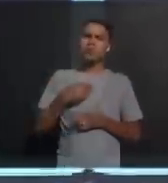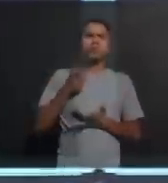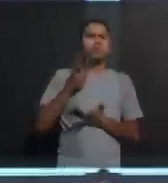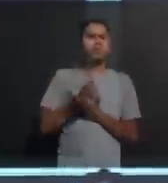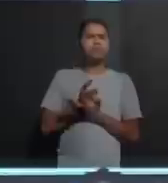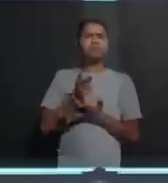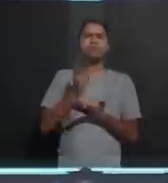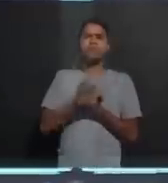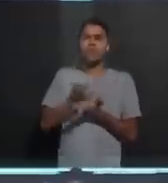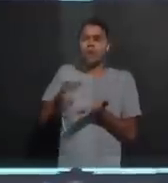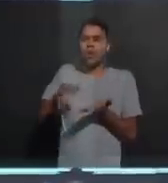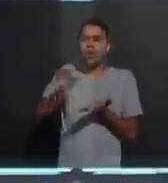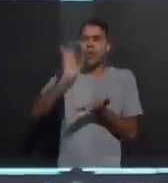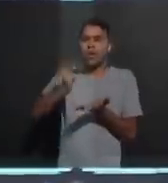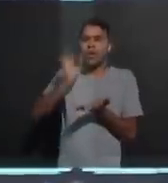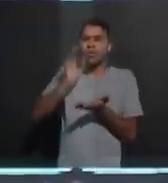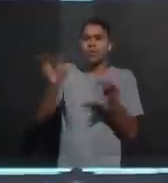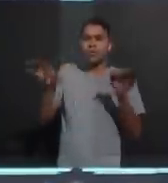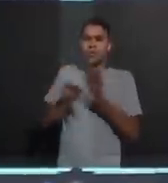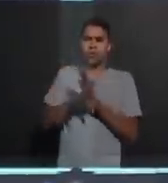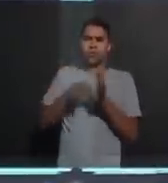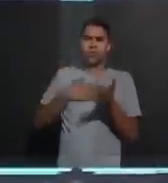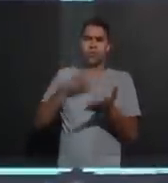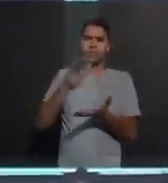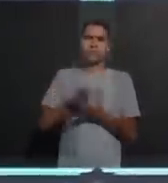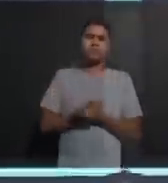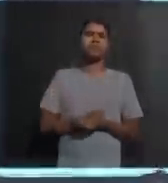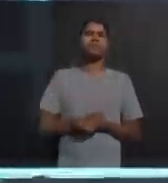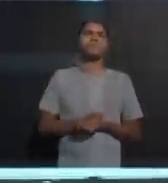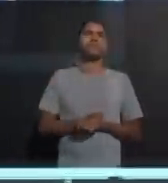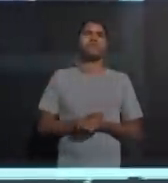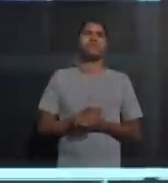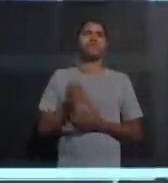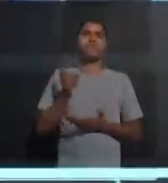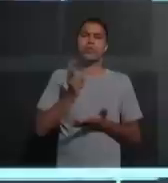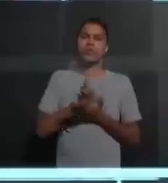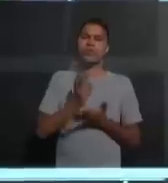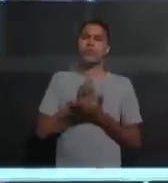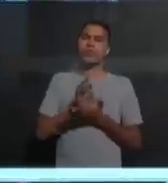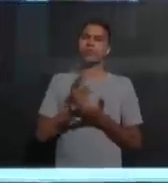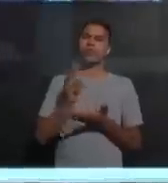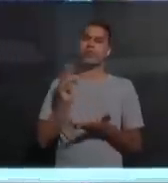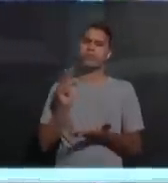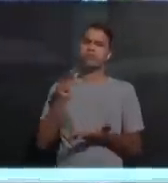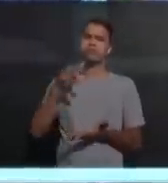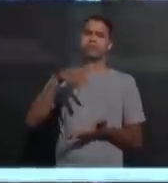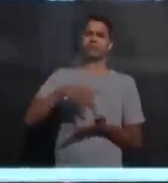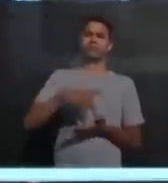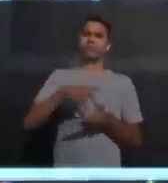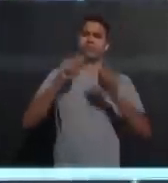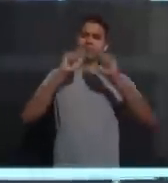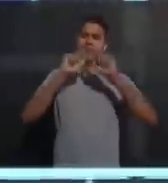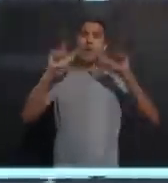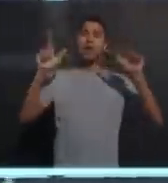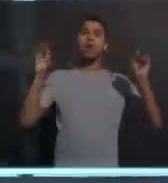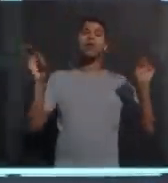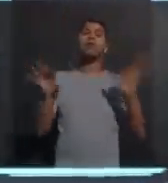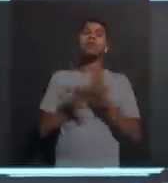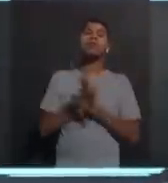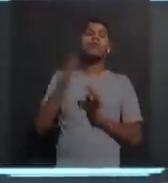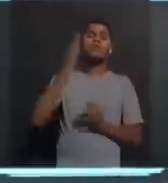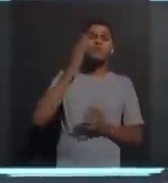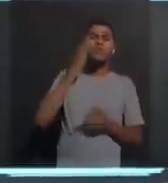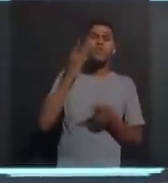deixar o café pronto esposo e no final de semana eu levanto eu acordo eu deixo tudo pronto só porque